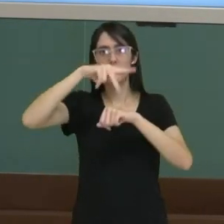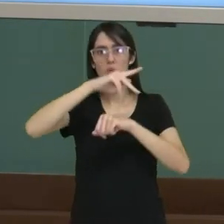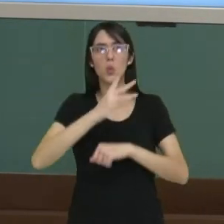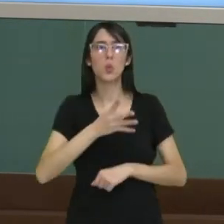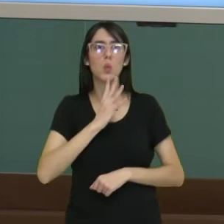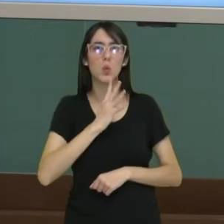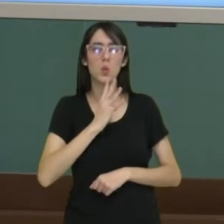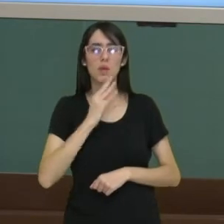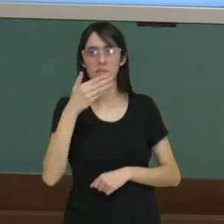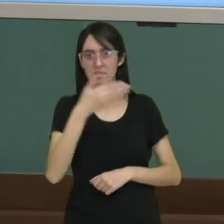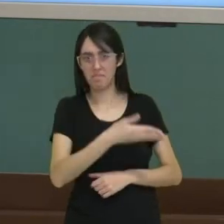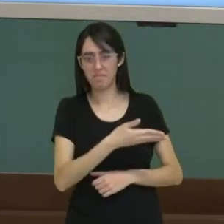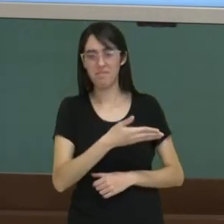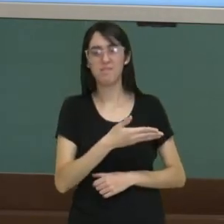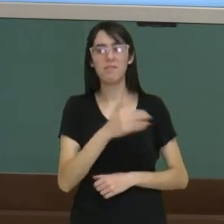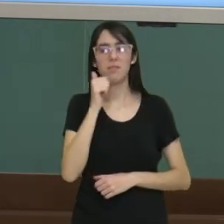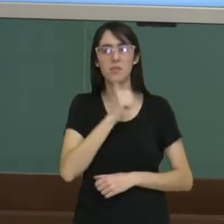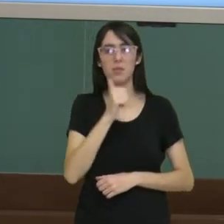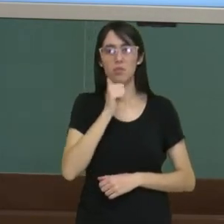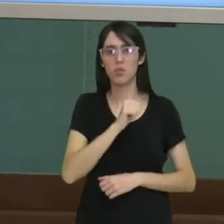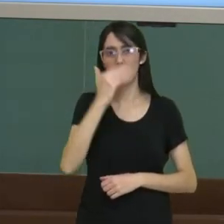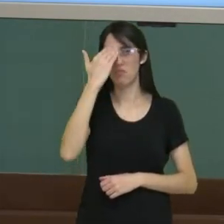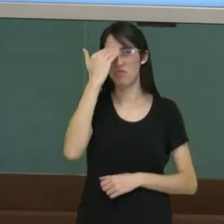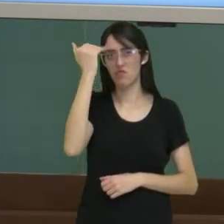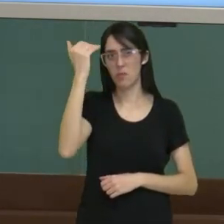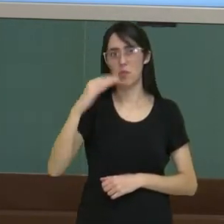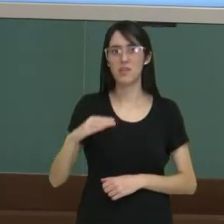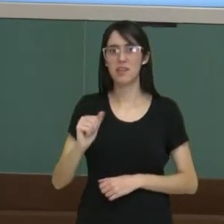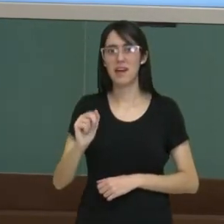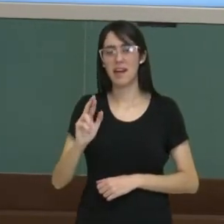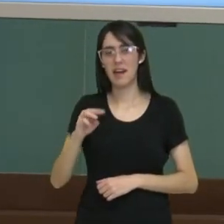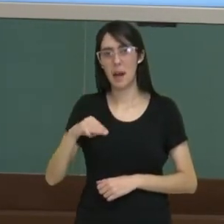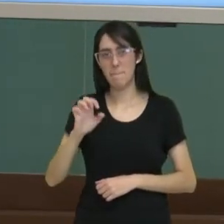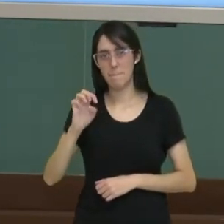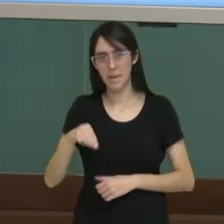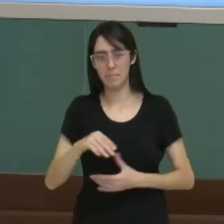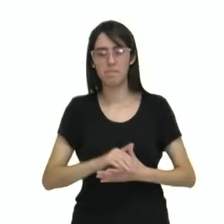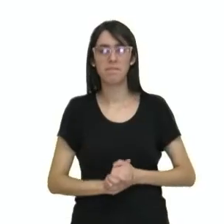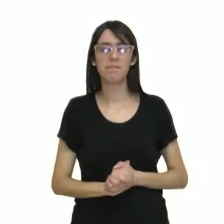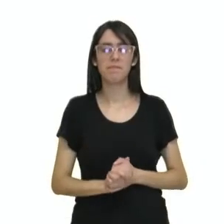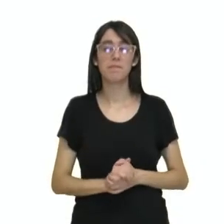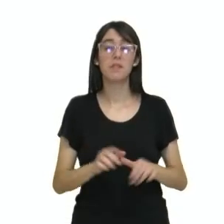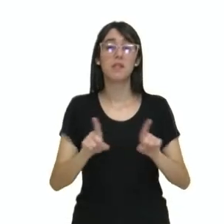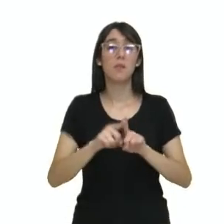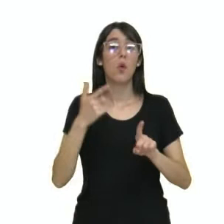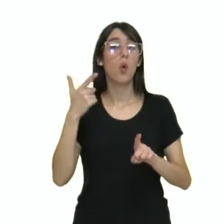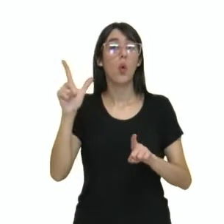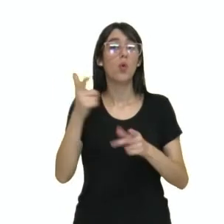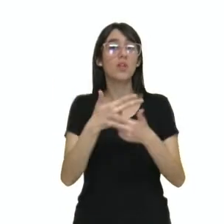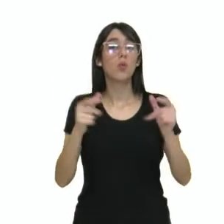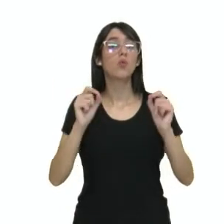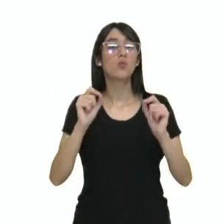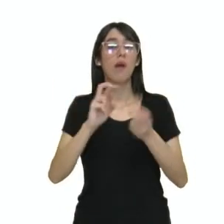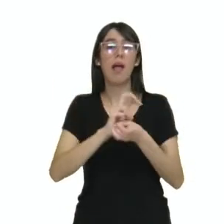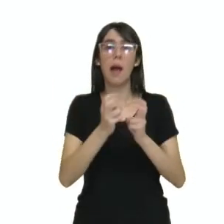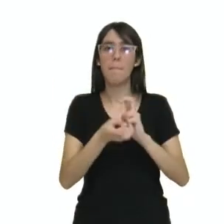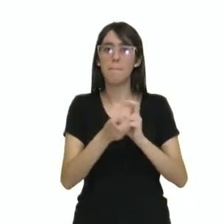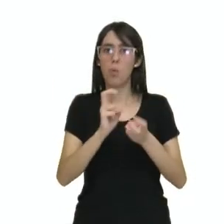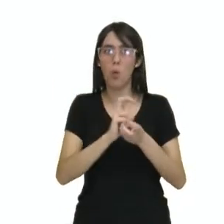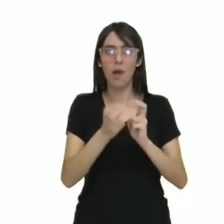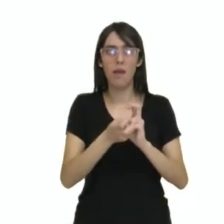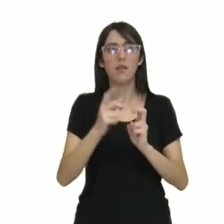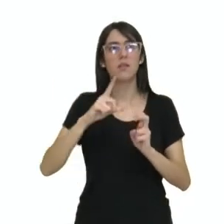ser uma das expoentes, né, desta cultura nacional. Outra coisa, pessoal, vai ser a capoeira como uma